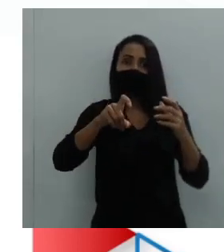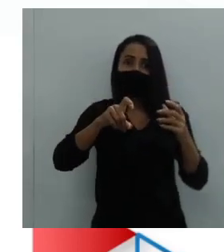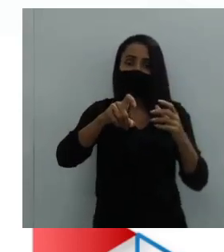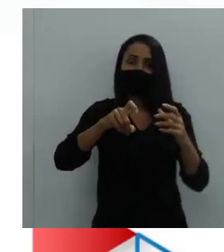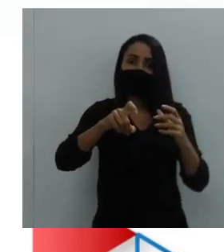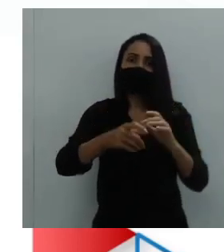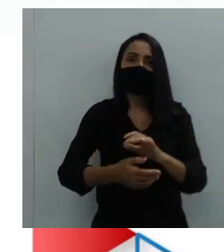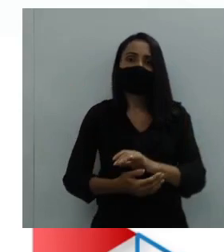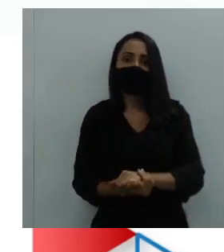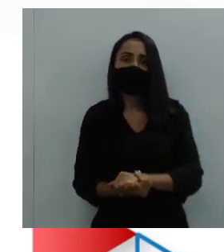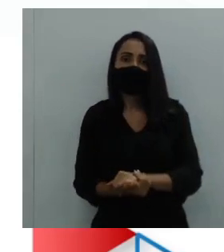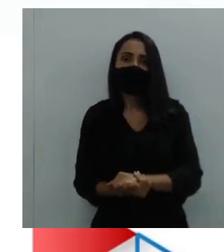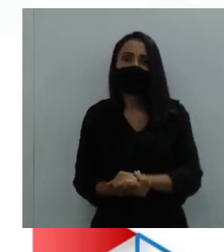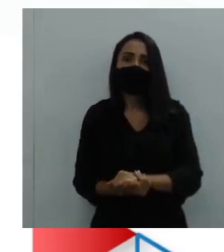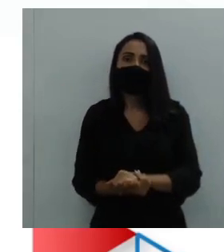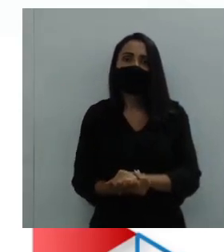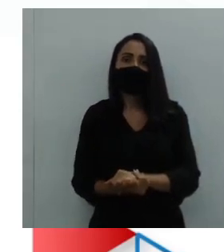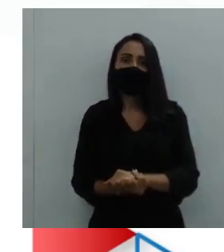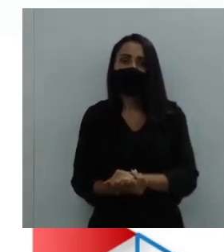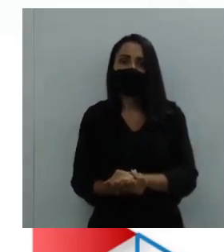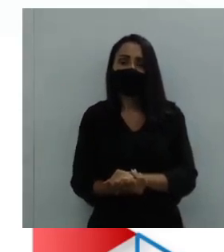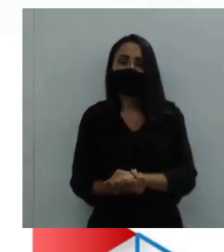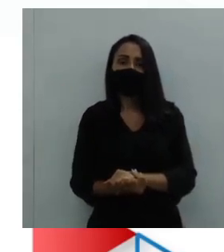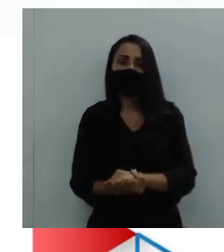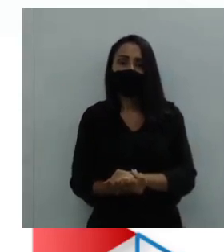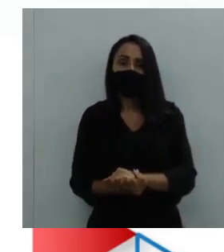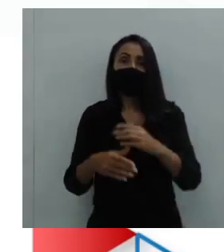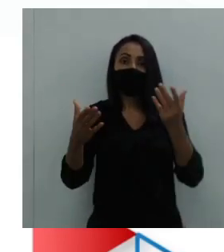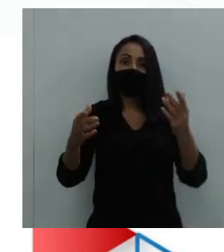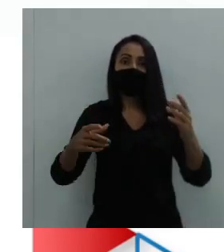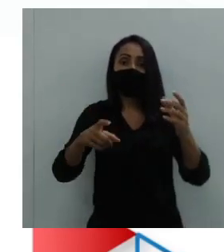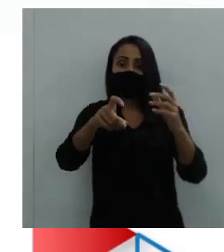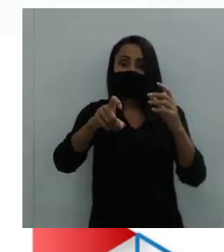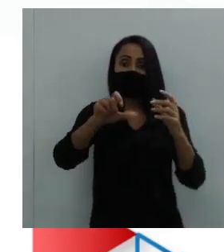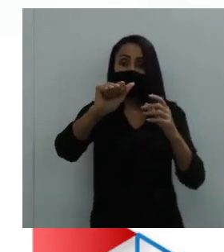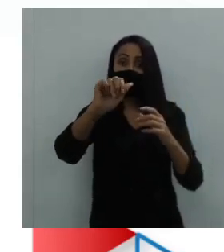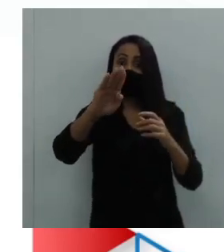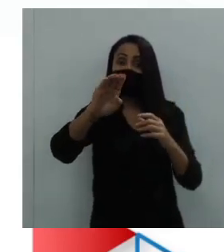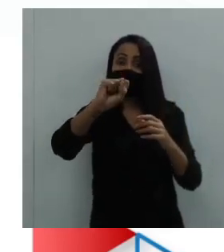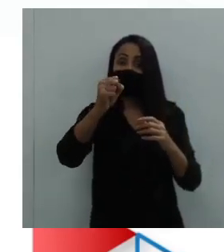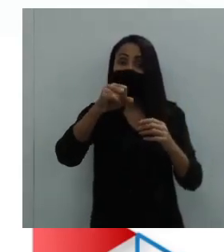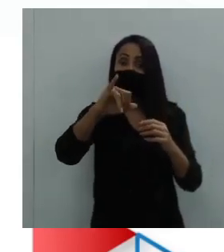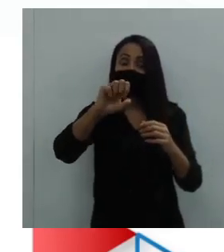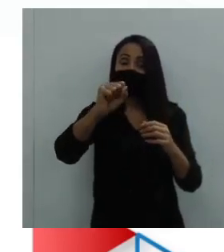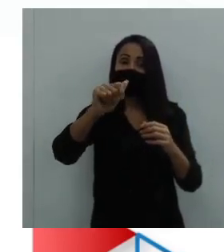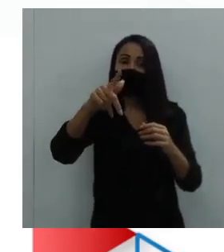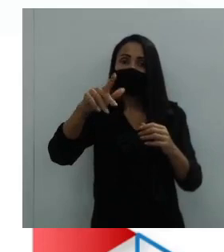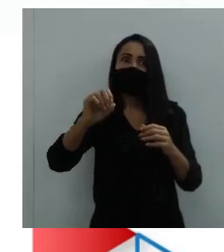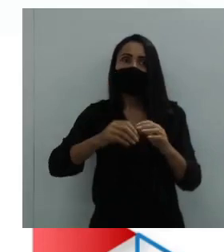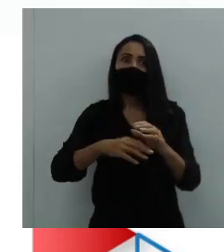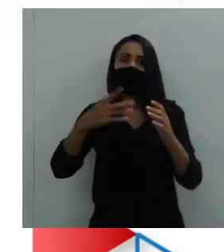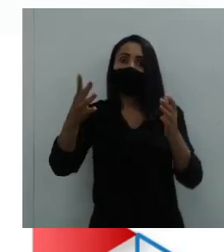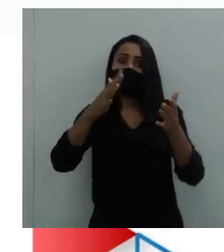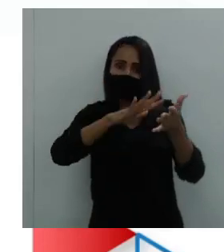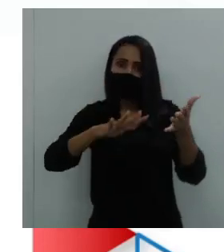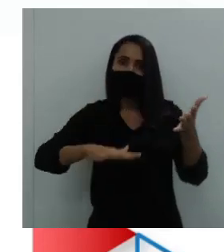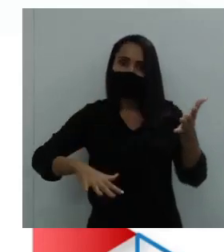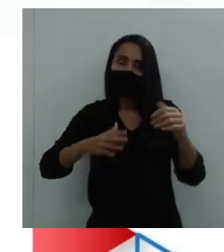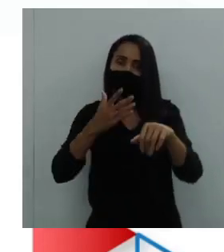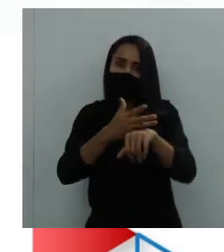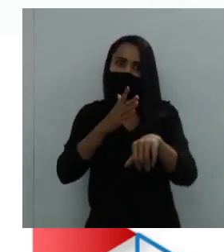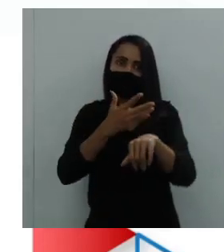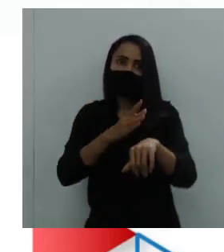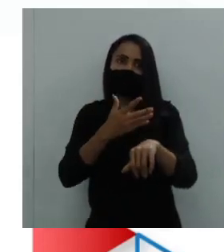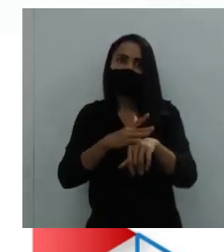aí, tá bom? Em relação às abscissas, e aí a inversão, ok? Vamos para a atividade? Descreva